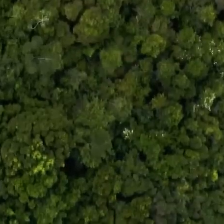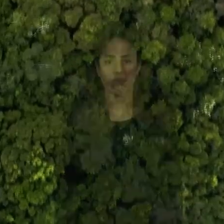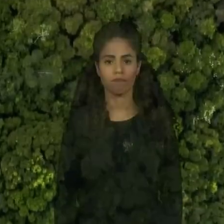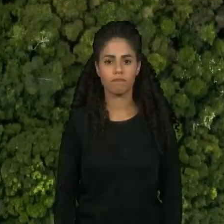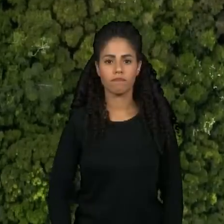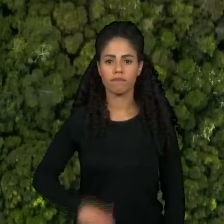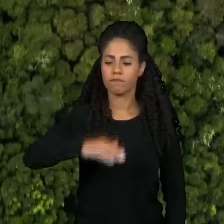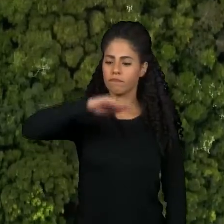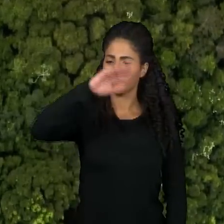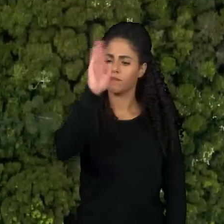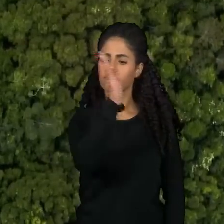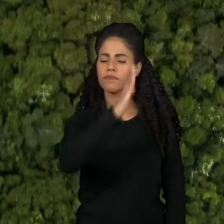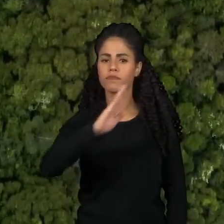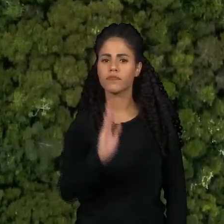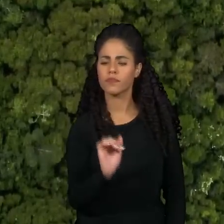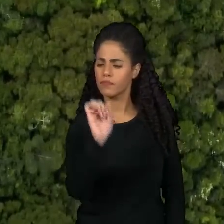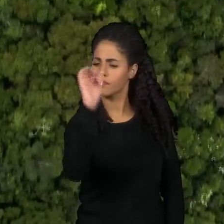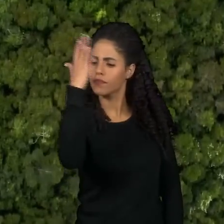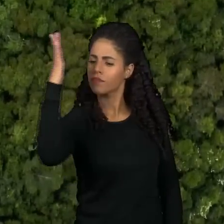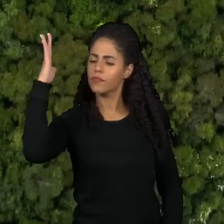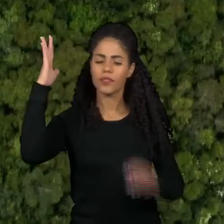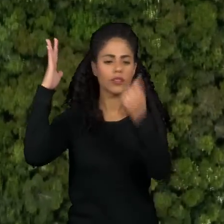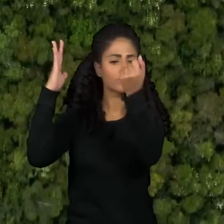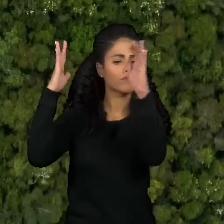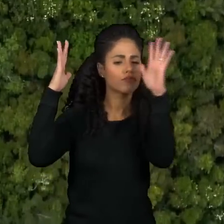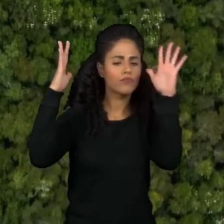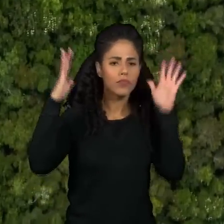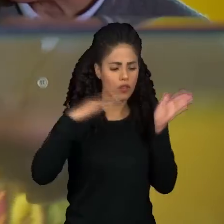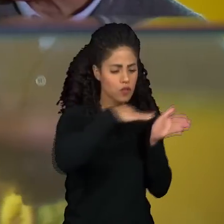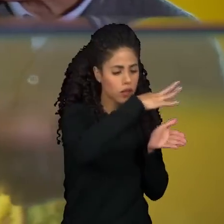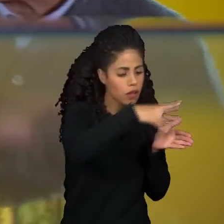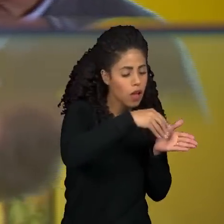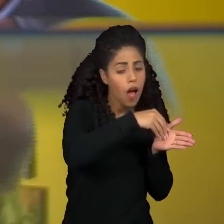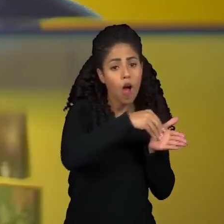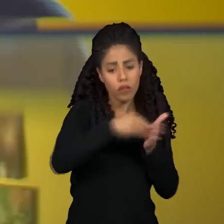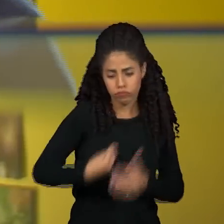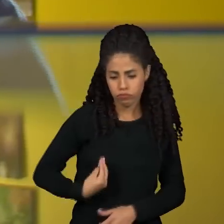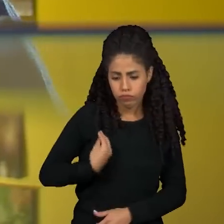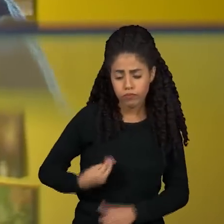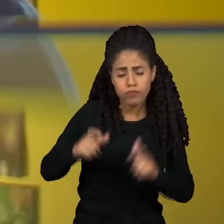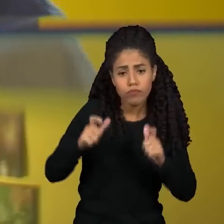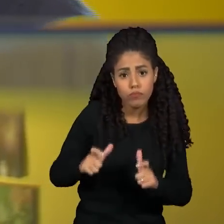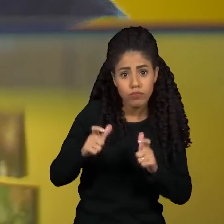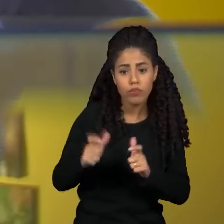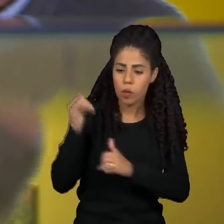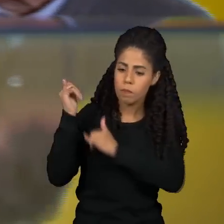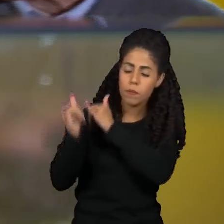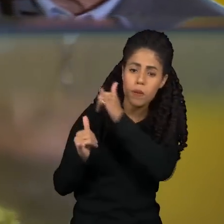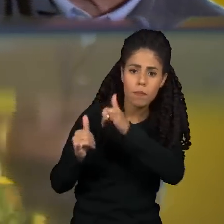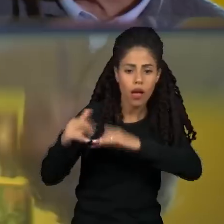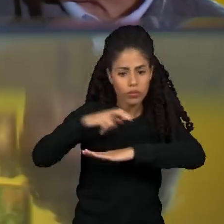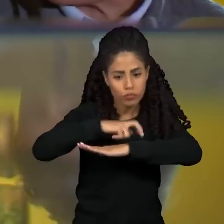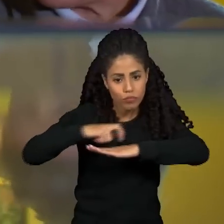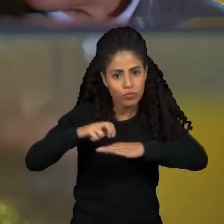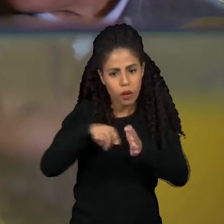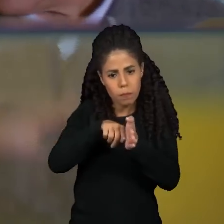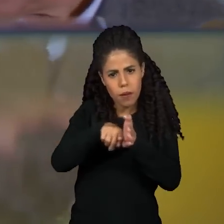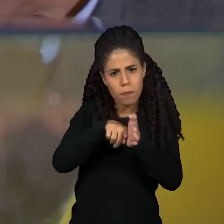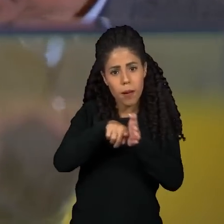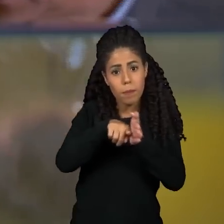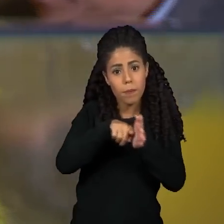O Brasil sempre viu a Amazônia como um lugar desabitado. A narrativa do arqueólogo Eduardo Góes